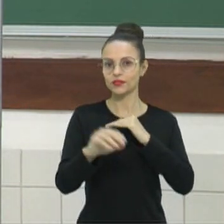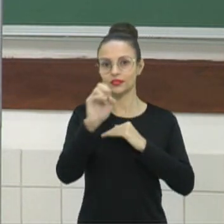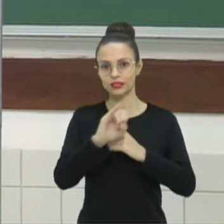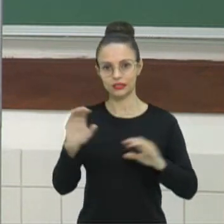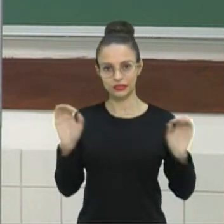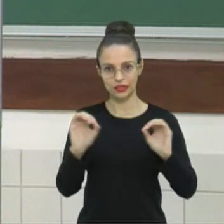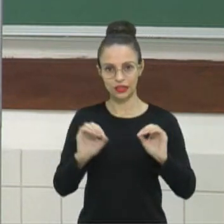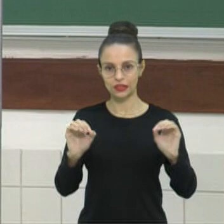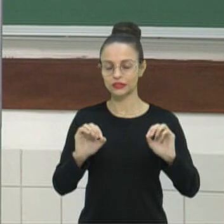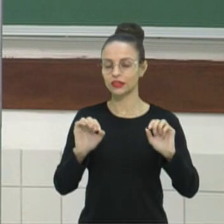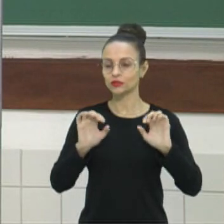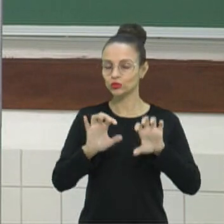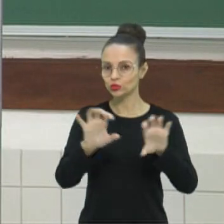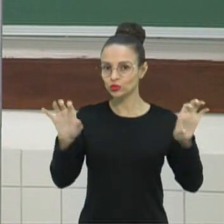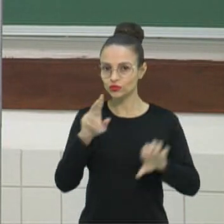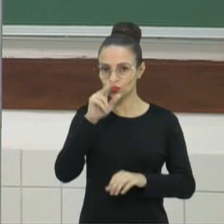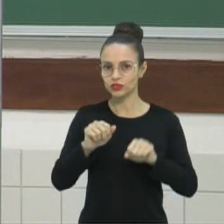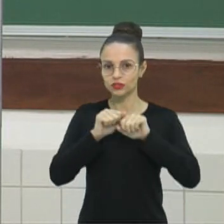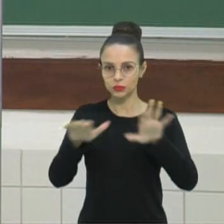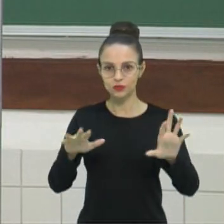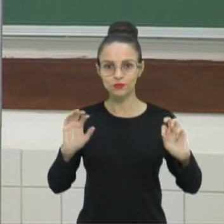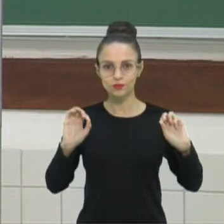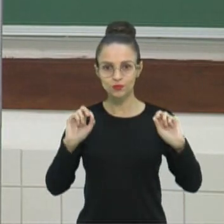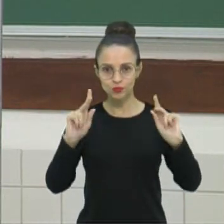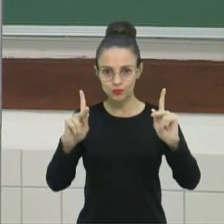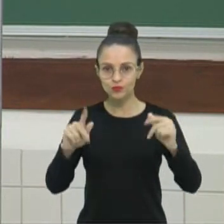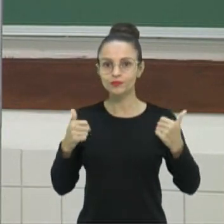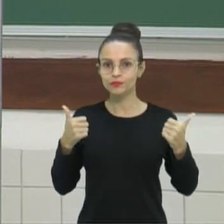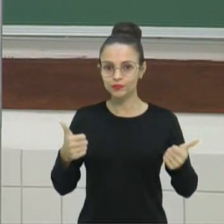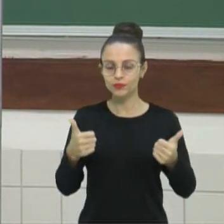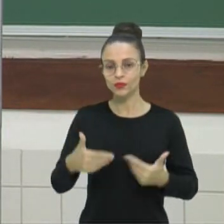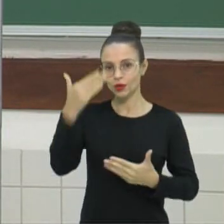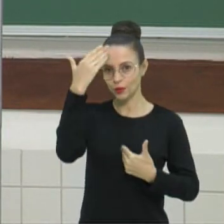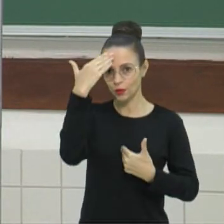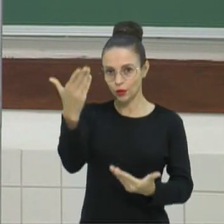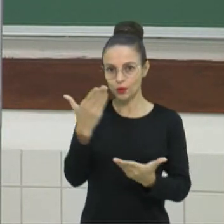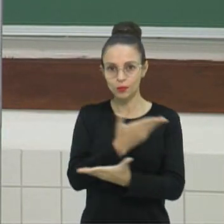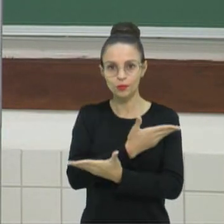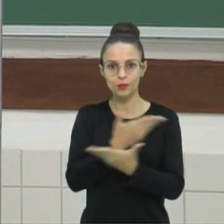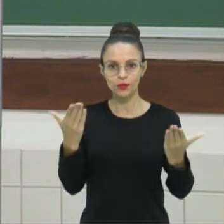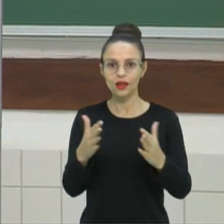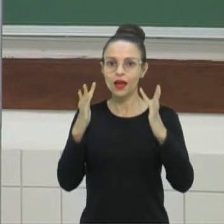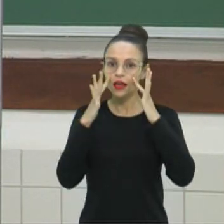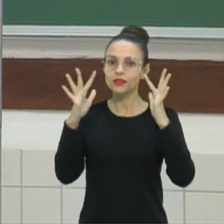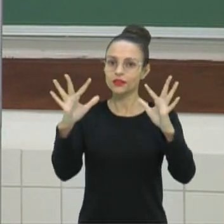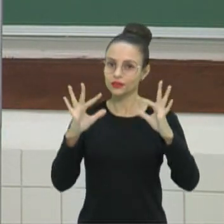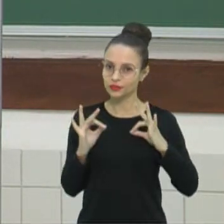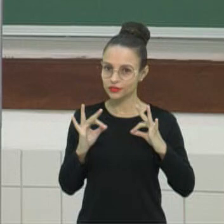haja forças dissipativas nesse processo. Ok? Então, obrigado